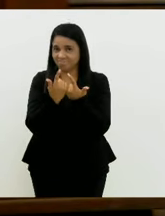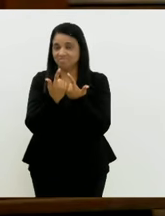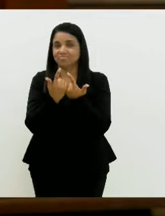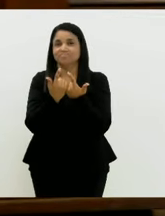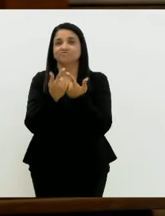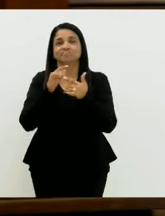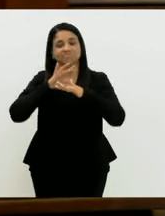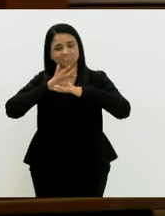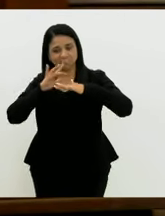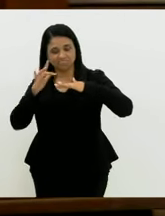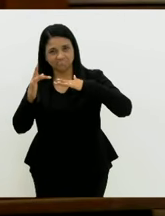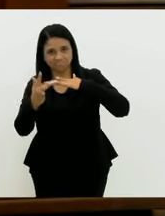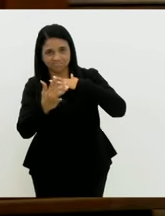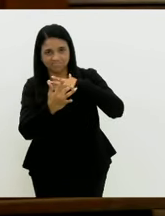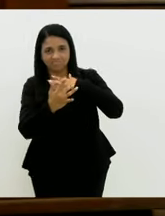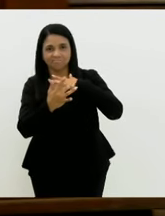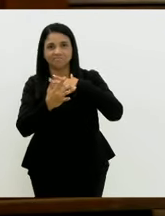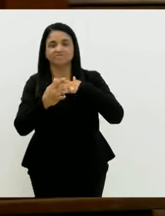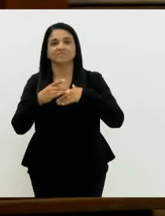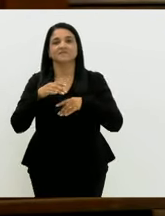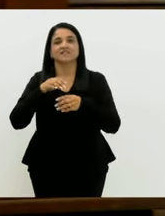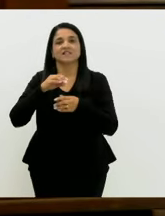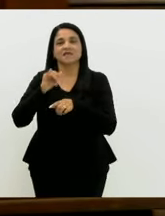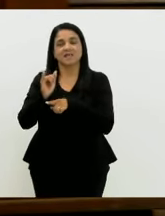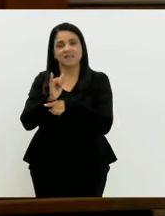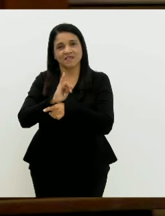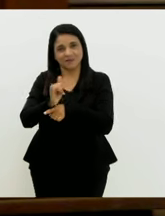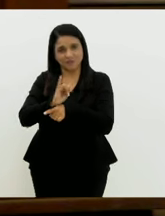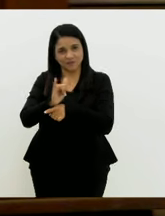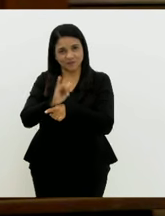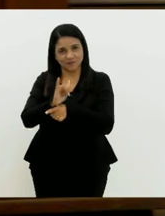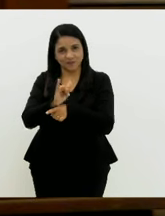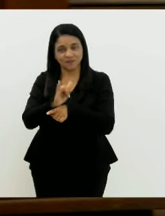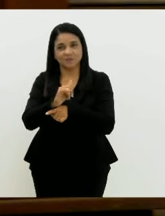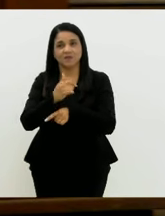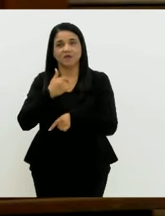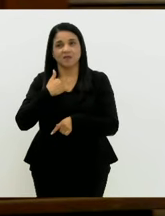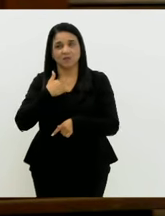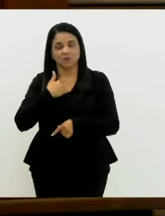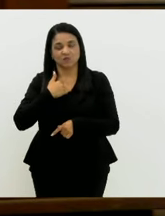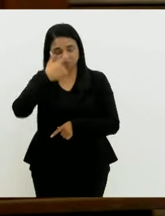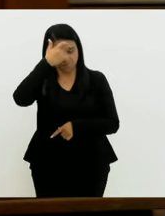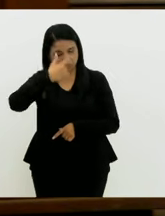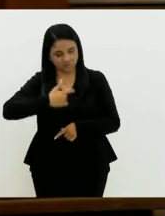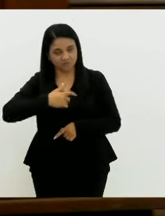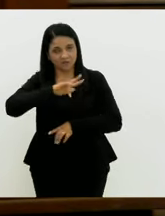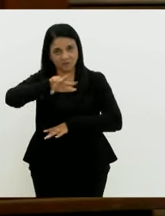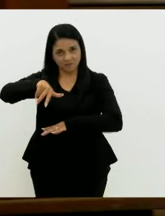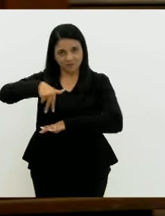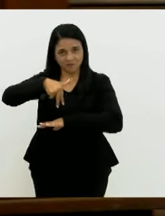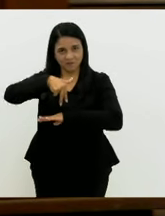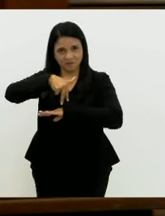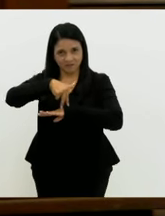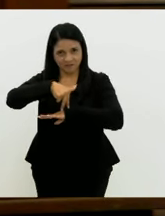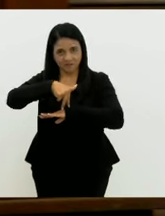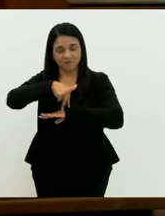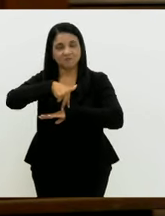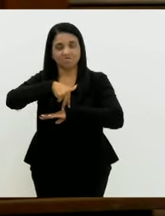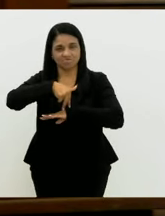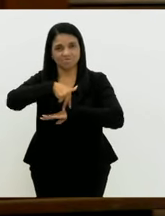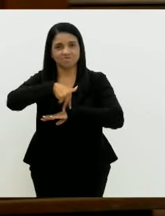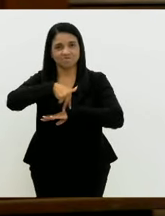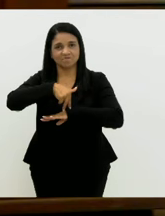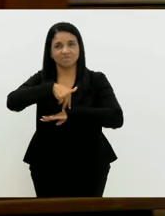redes sociais, canal do YouTube. Eu fiz questão de subir a esta tribuna,